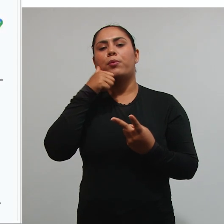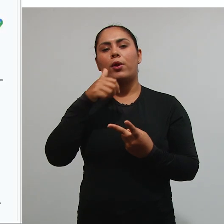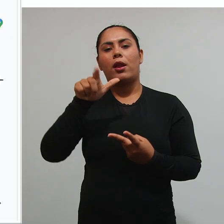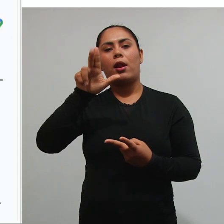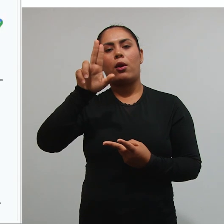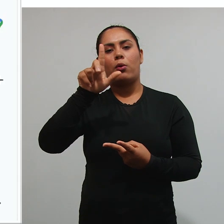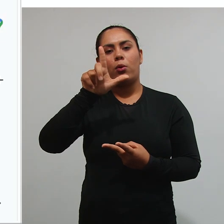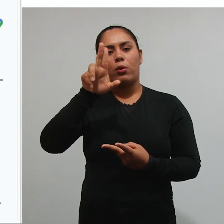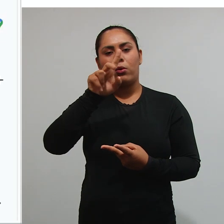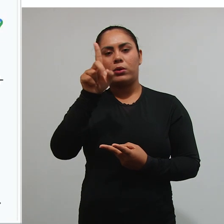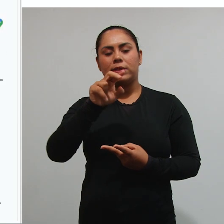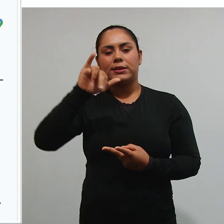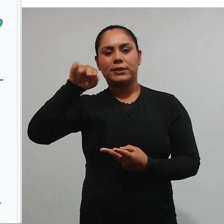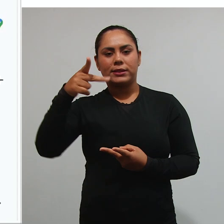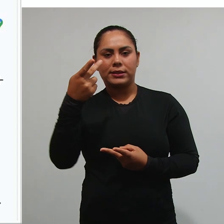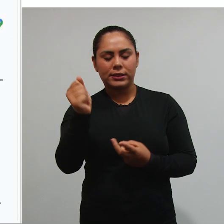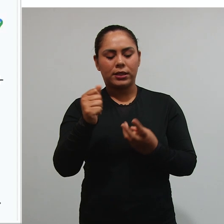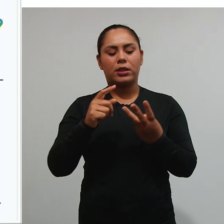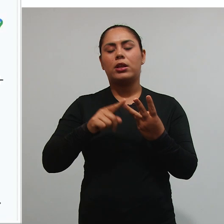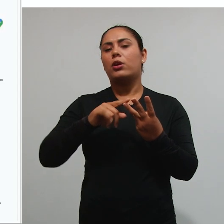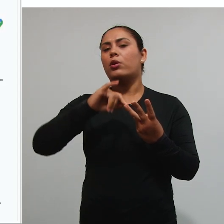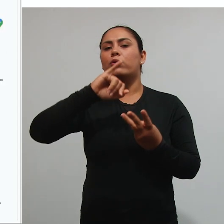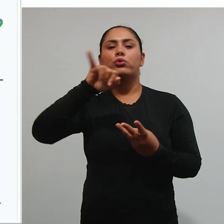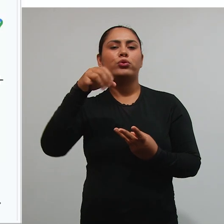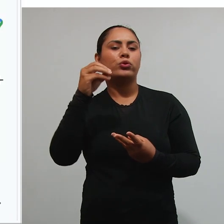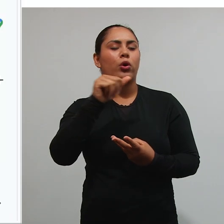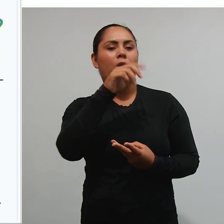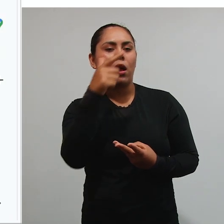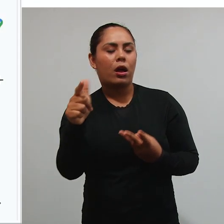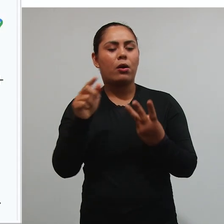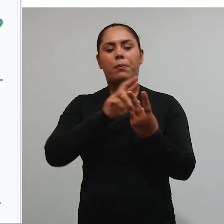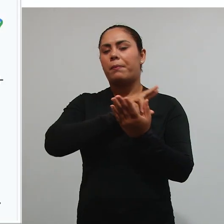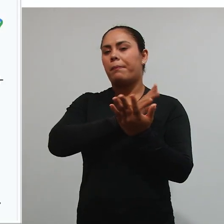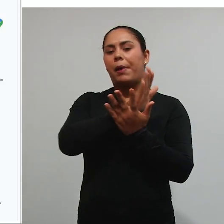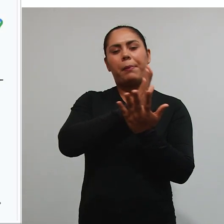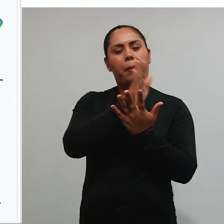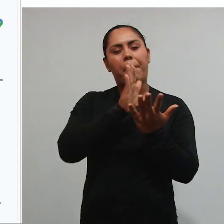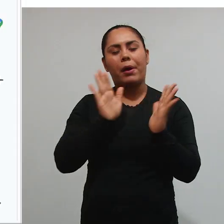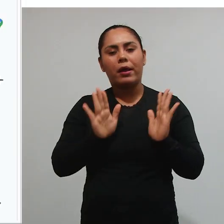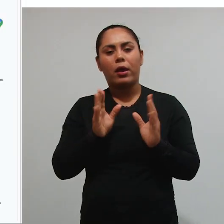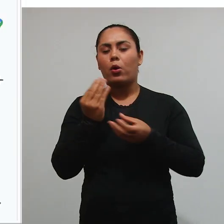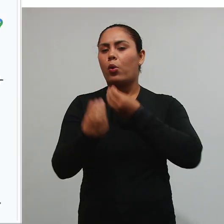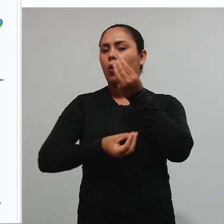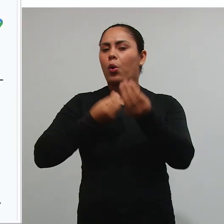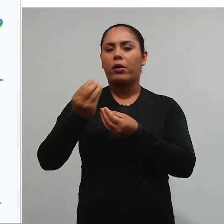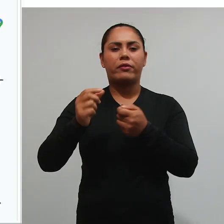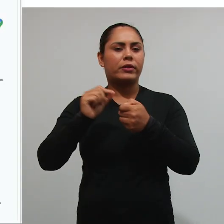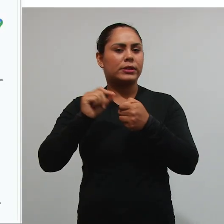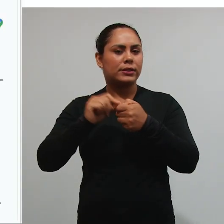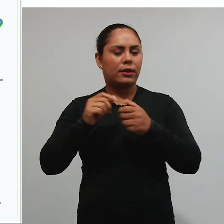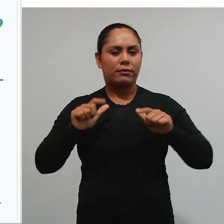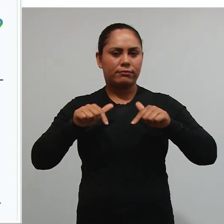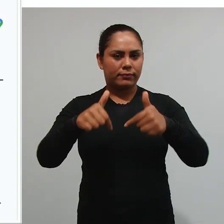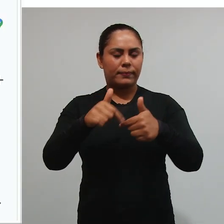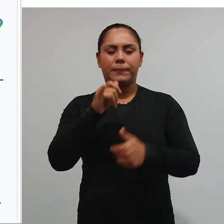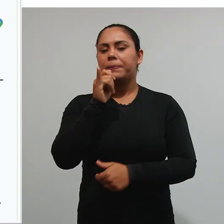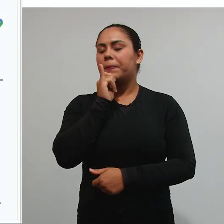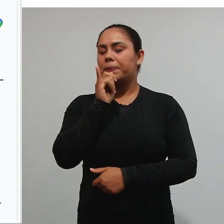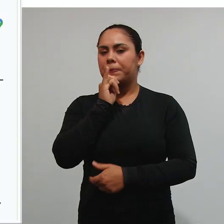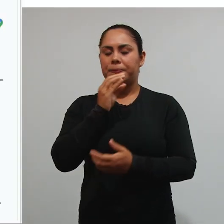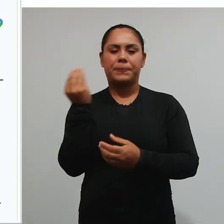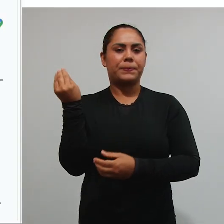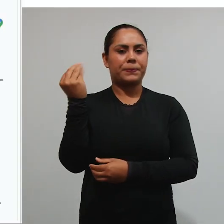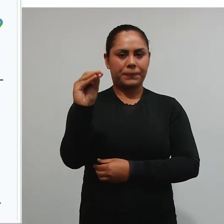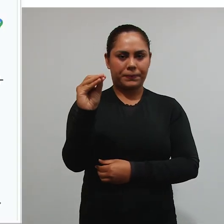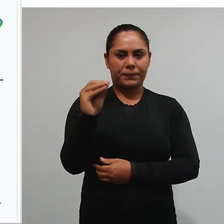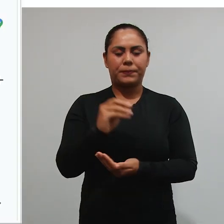a Luluzinha. Se você usou o João, o Joãozinho, pra lá, pra lá, pra lá. Como que a gente vai fazer? Vou colocar aqui, então, aqui um exemplo,